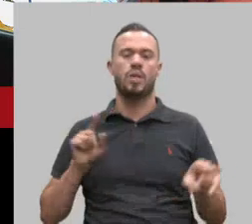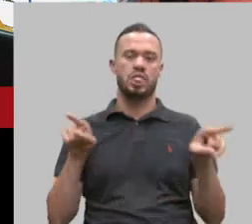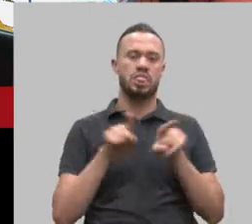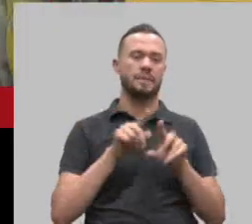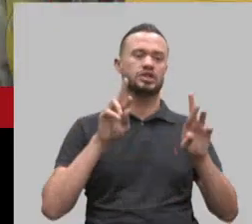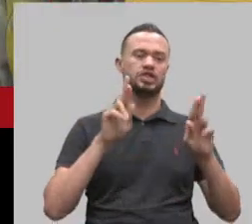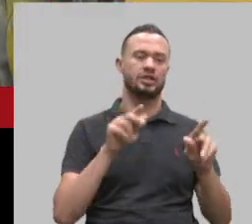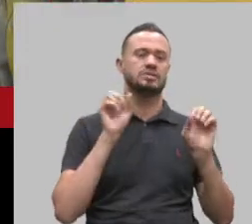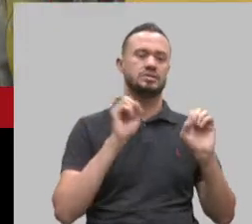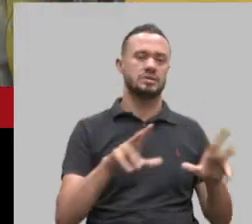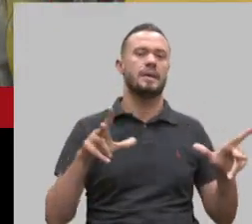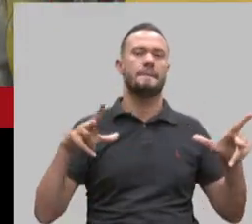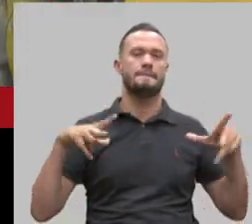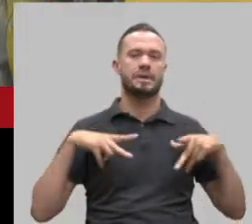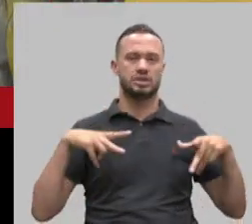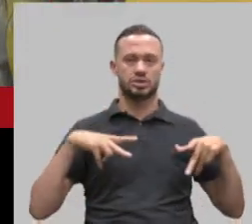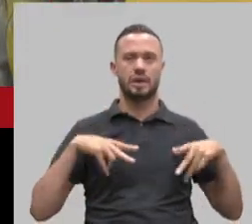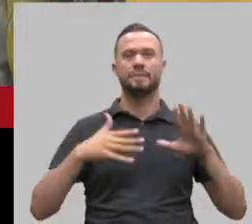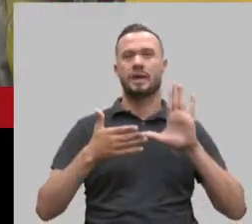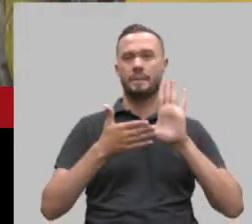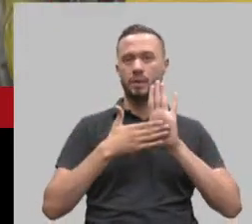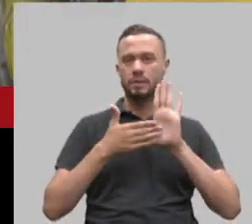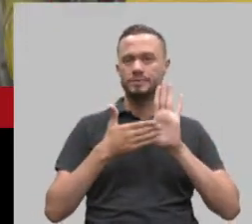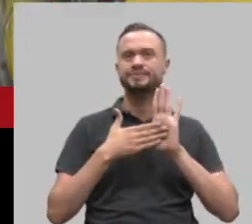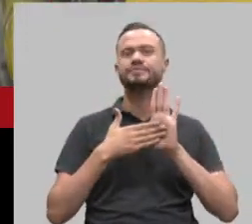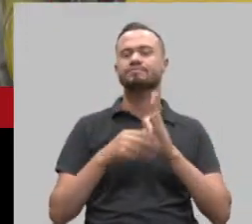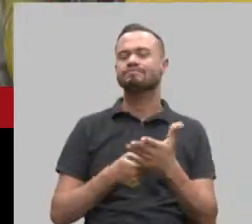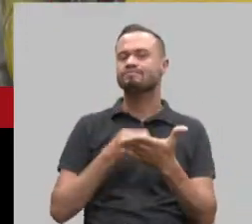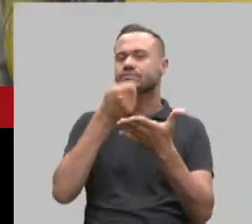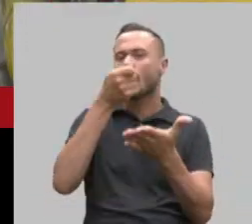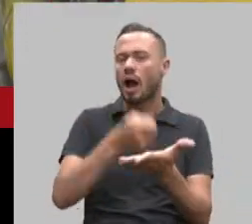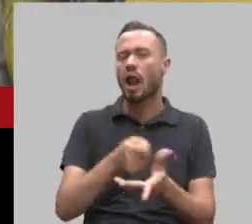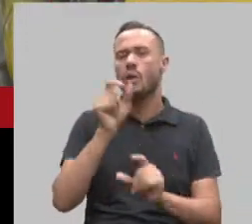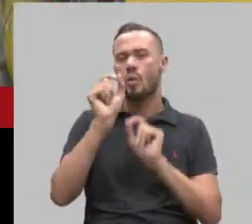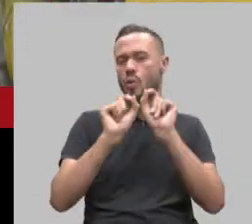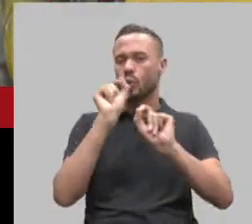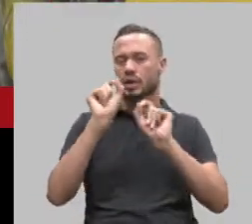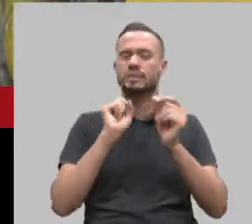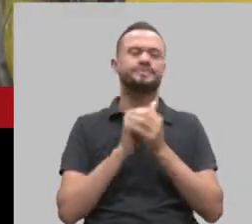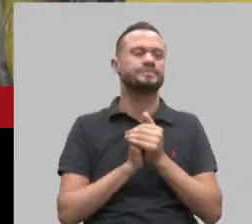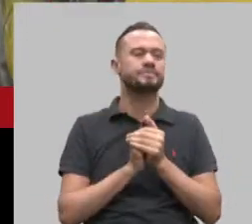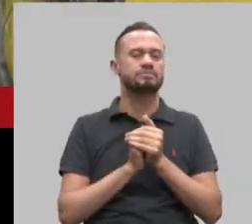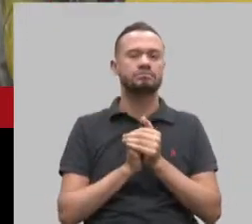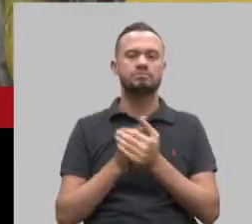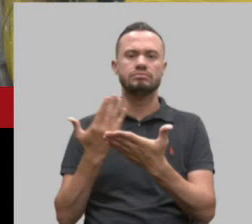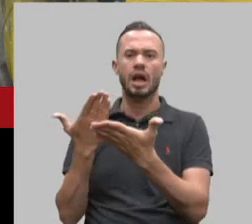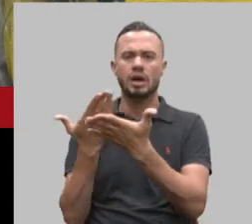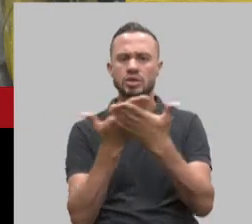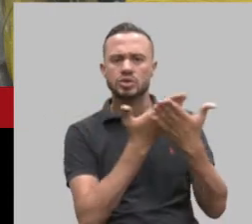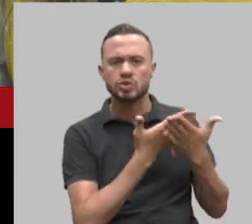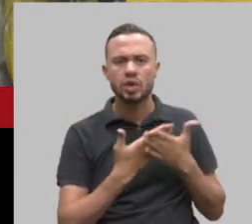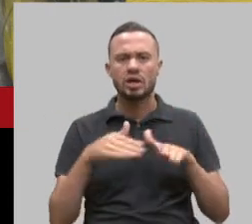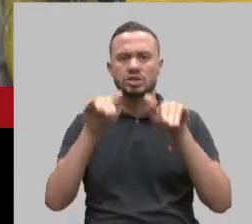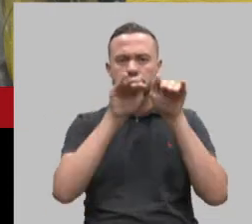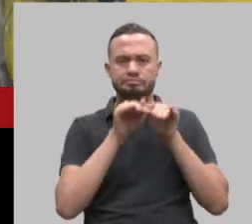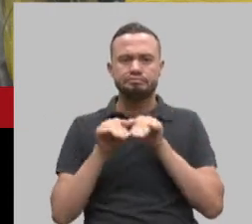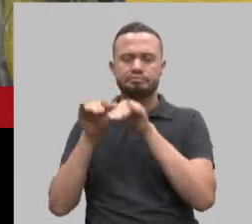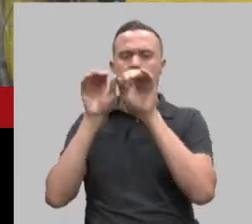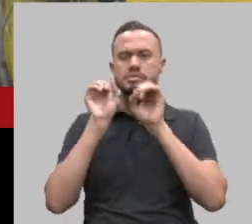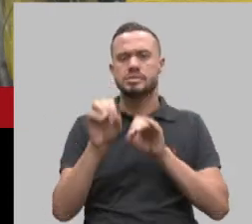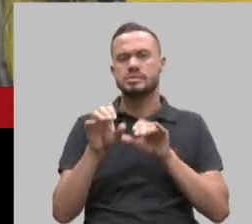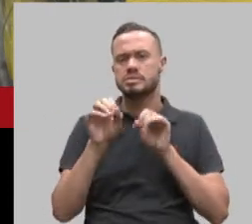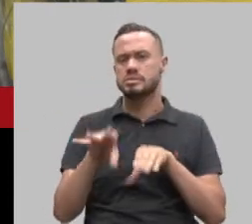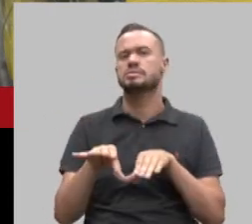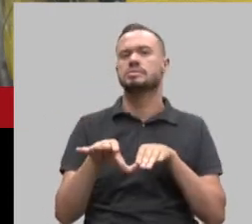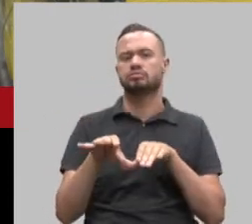particular essa proposta ela garante que todos os estudantes tenham Equidade no ensino e todos